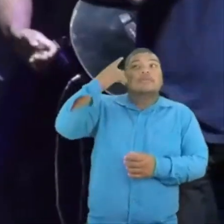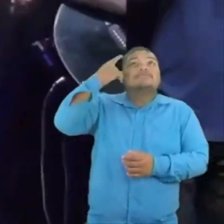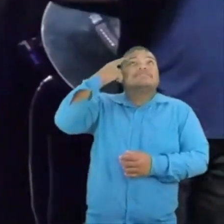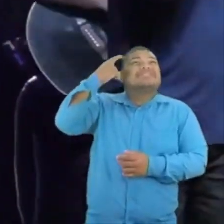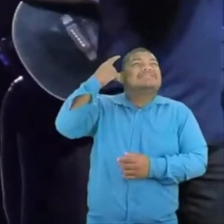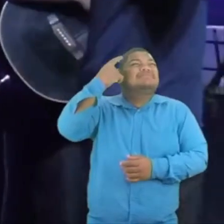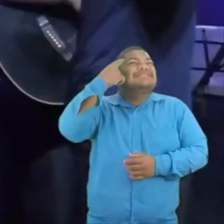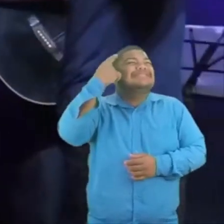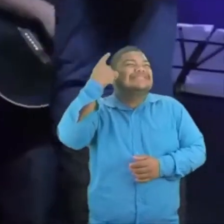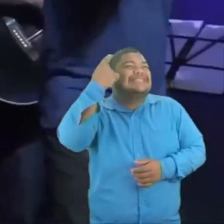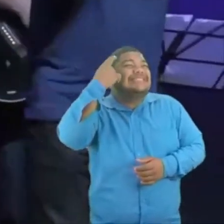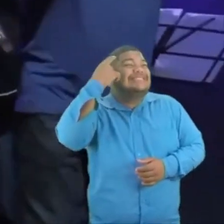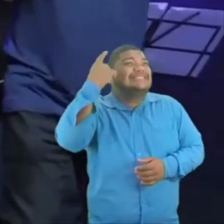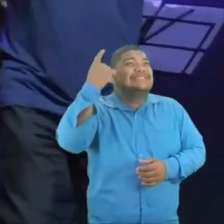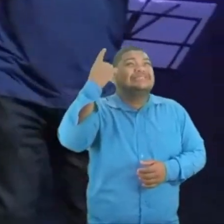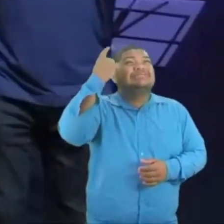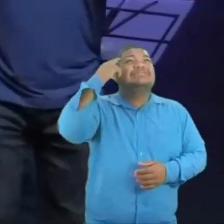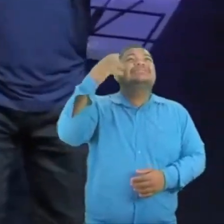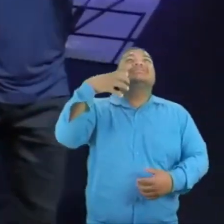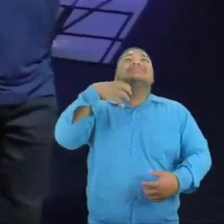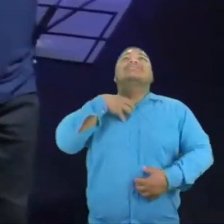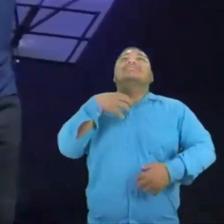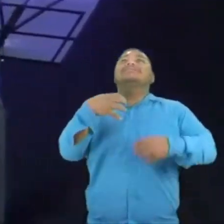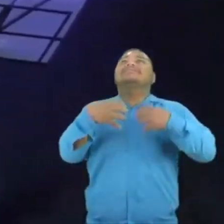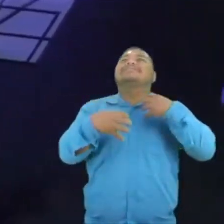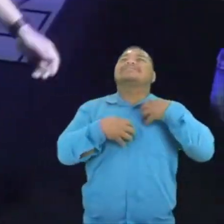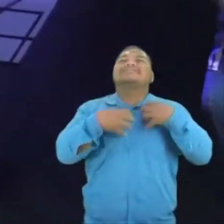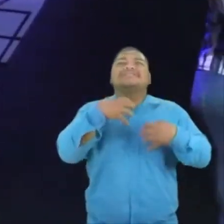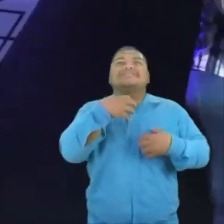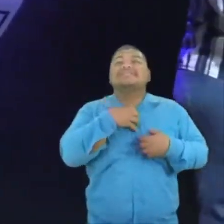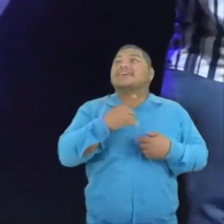Sobre o meu pensar e tudo